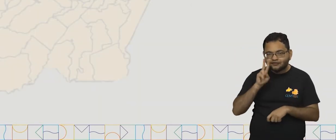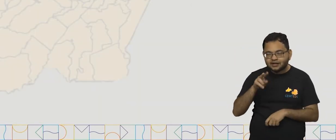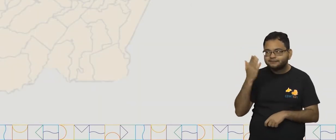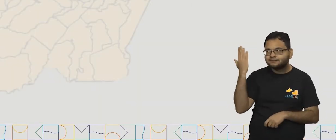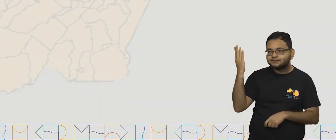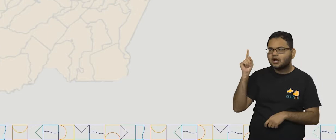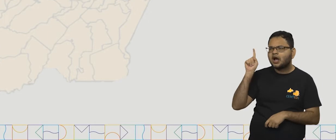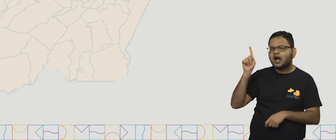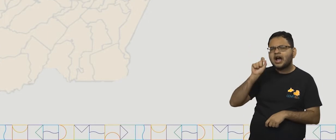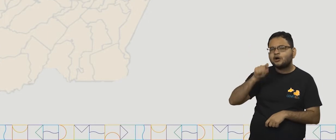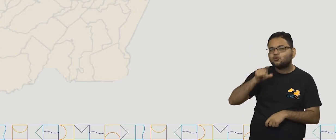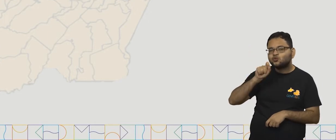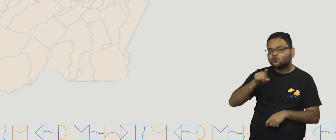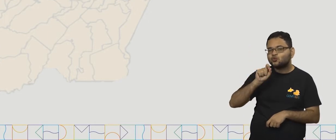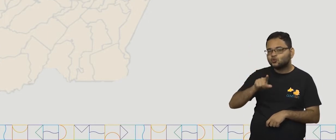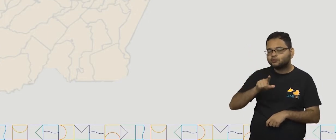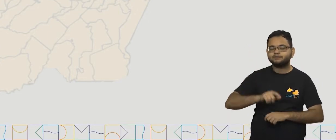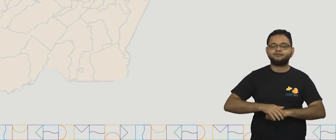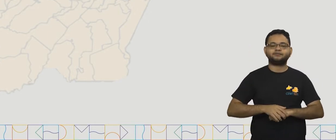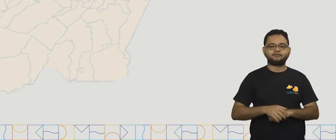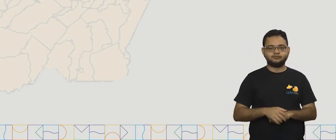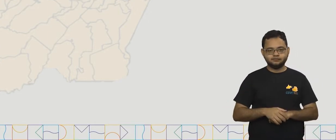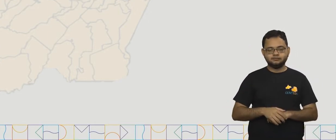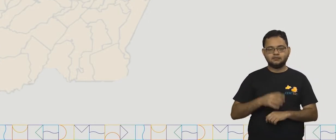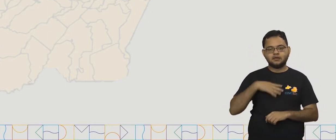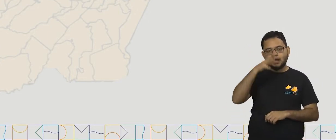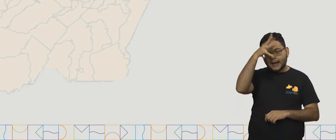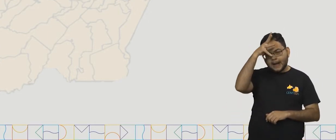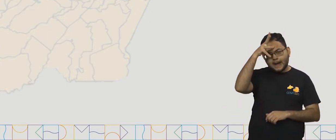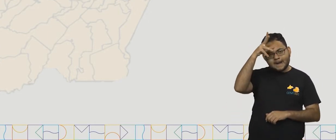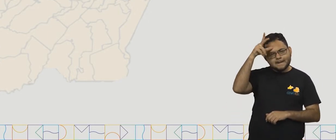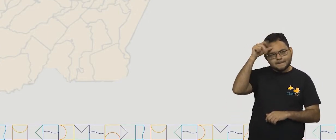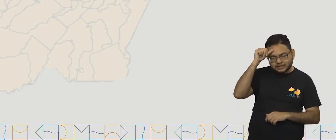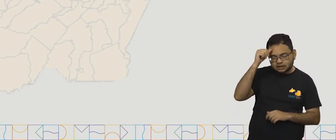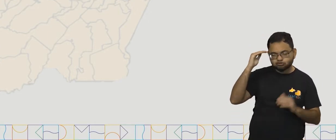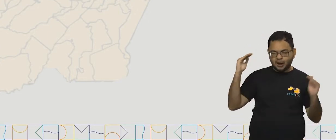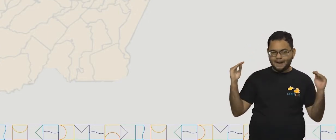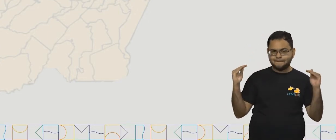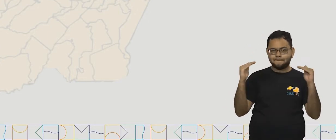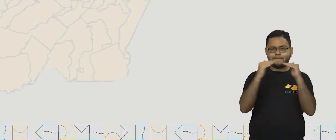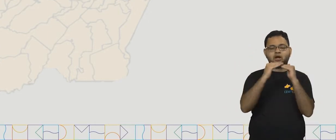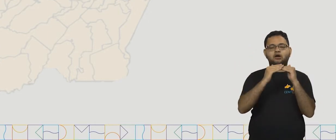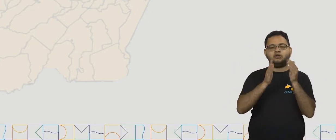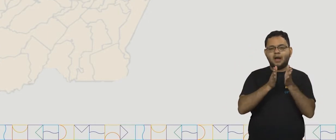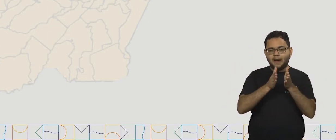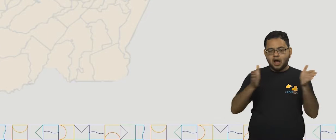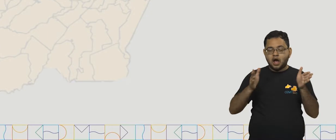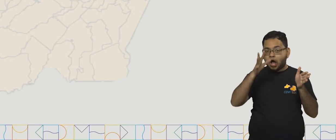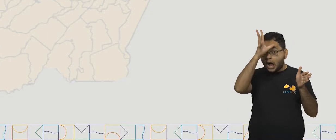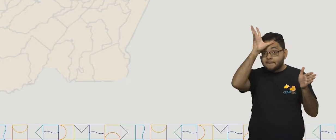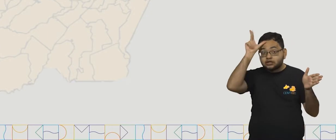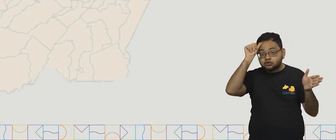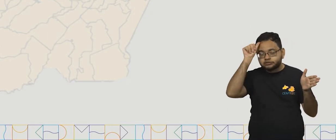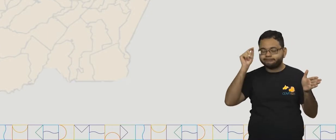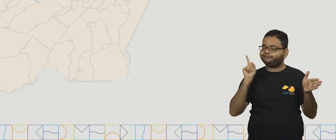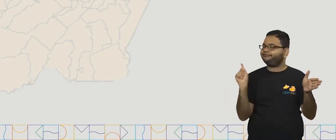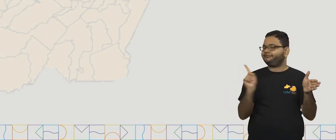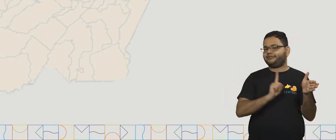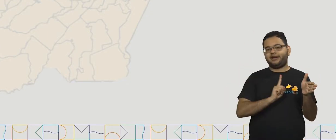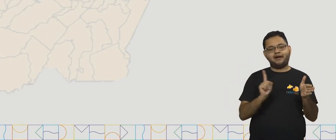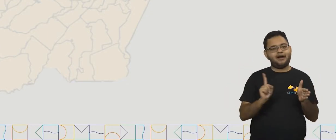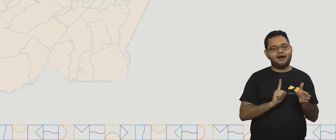visualizar? É aquele pontinho azul. Manaus ocupa toda a área do estado do Amazonas?